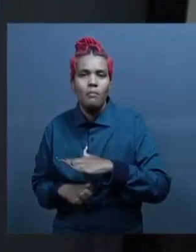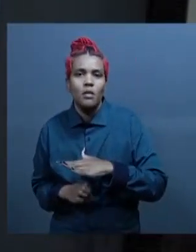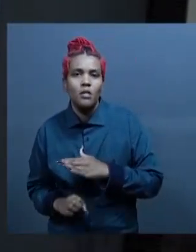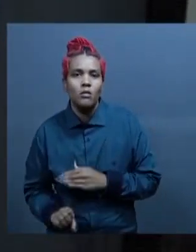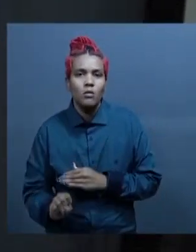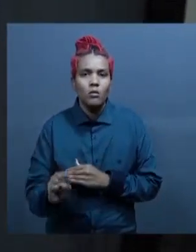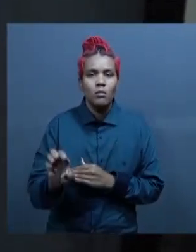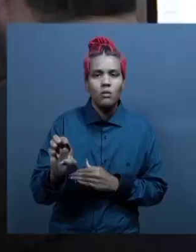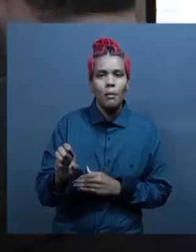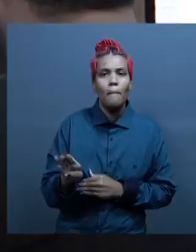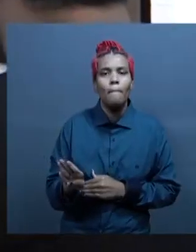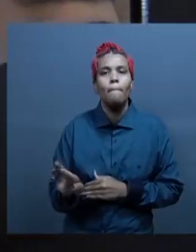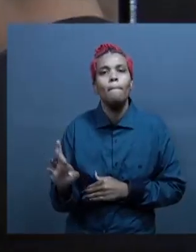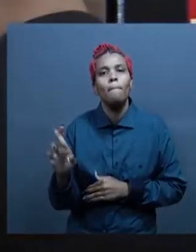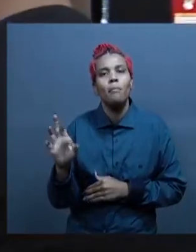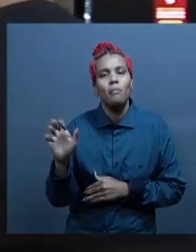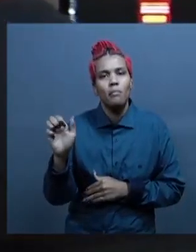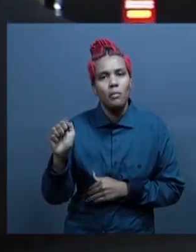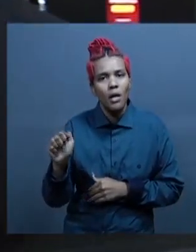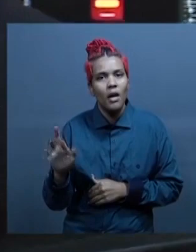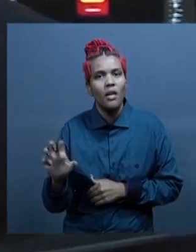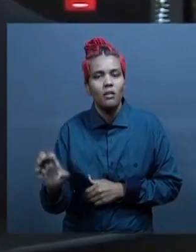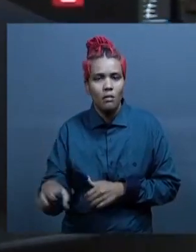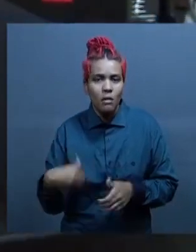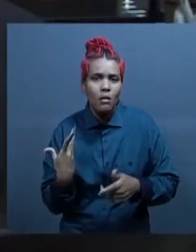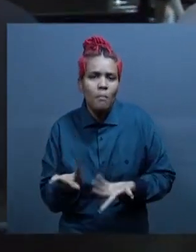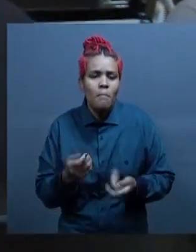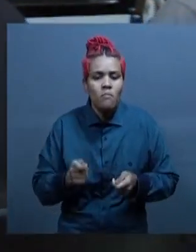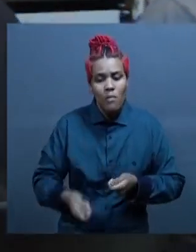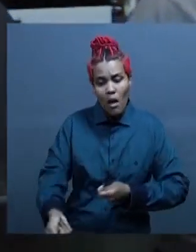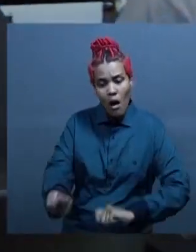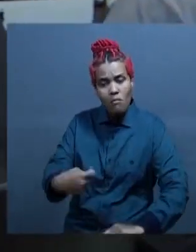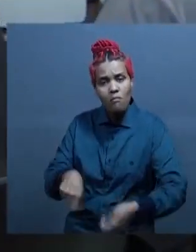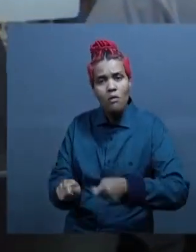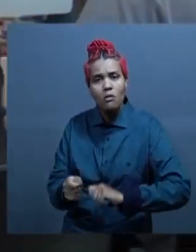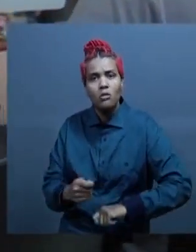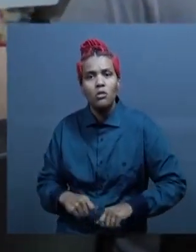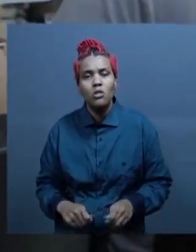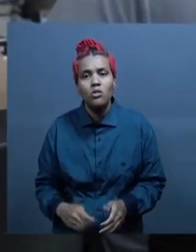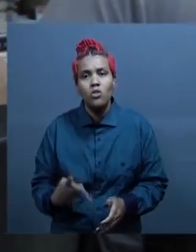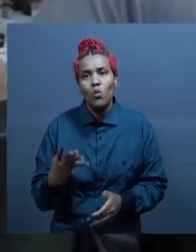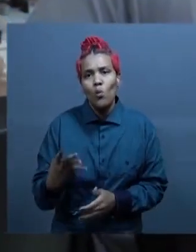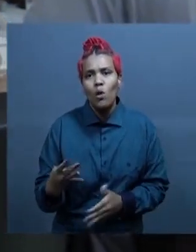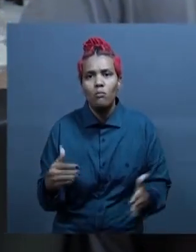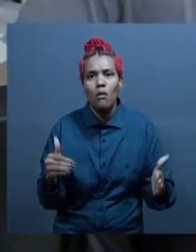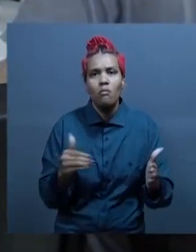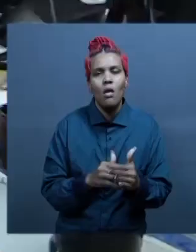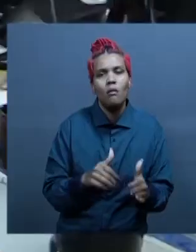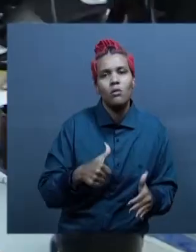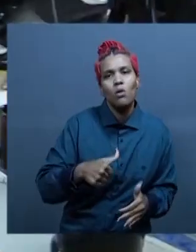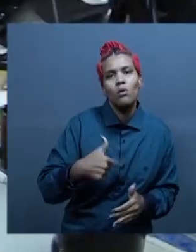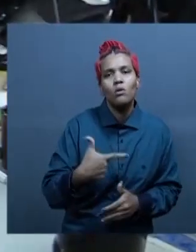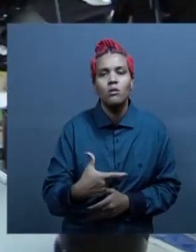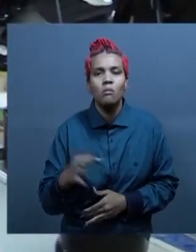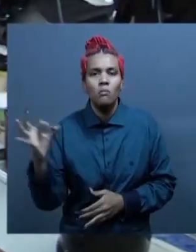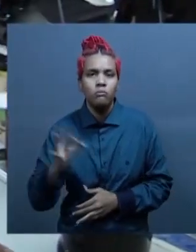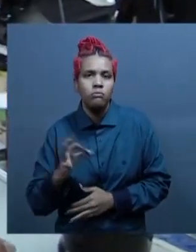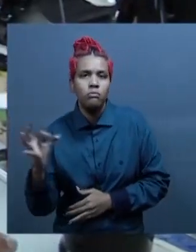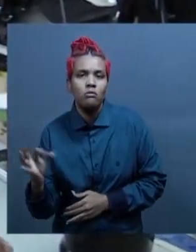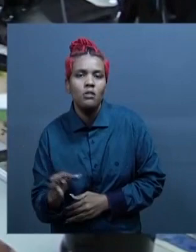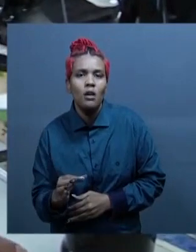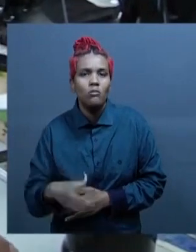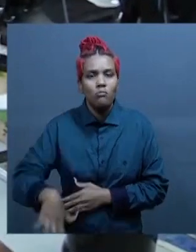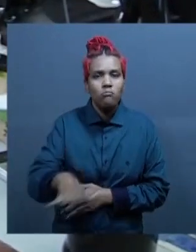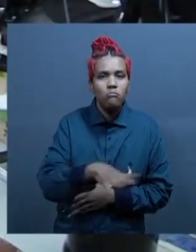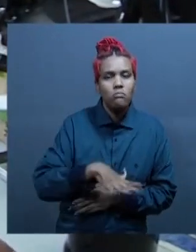pequenas e médias empresas invistam de 4 a 12 por cento de seu faturamento em marketing digital tiago entende